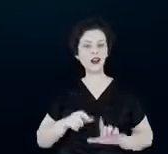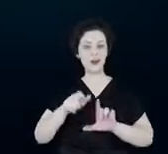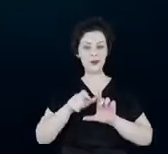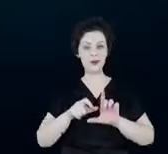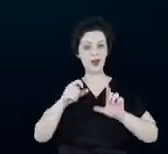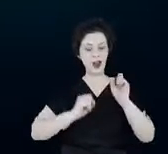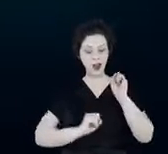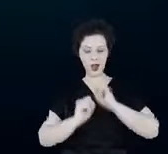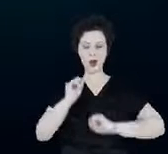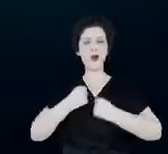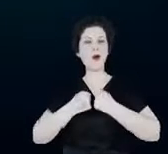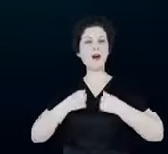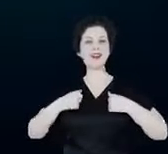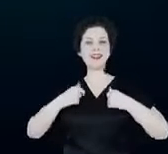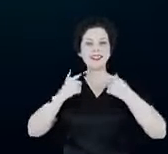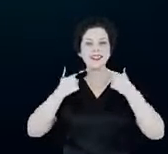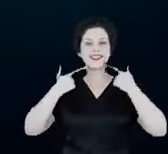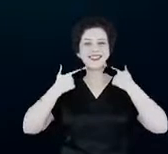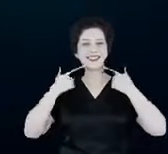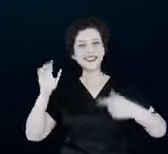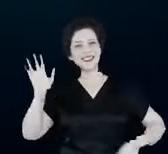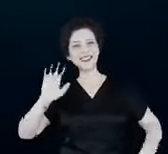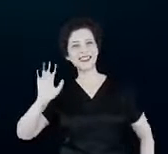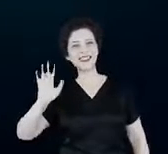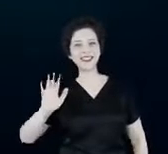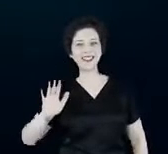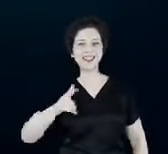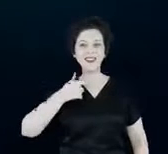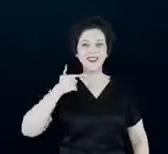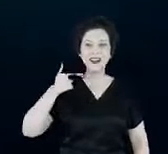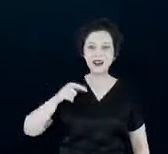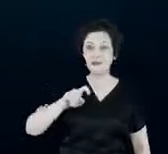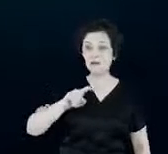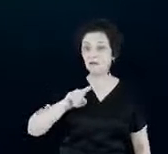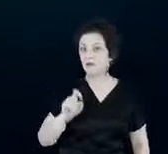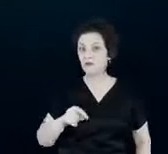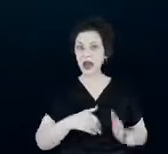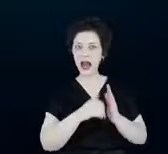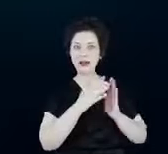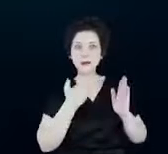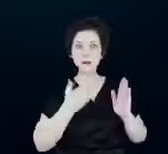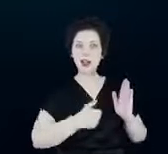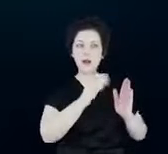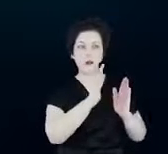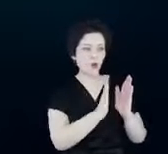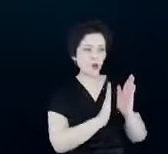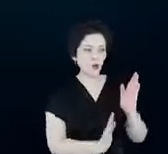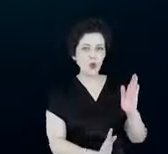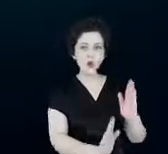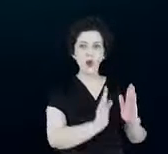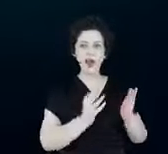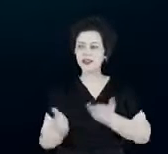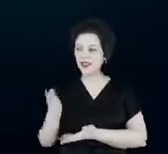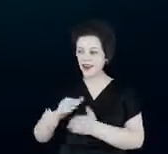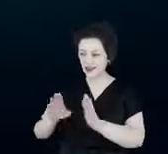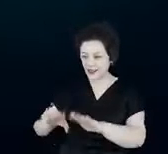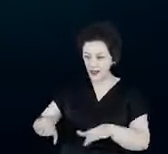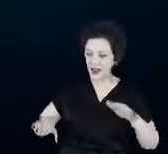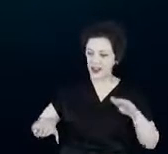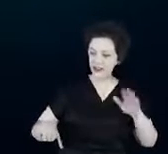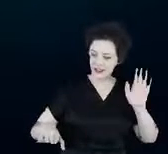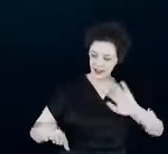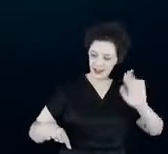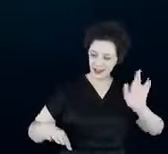e você olha o sorriso na cara do funcionário ex-funcionário Será que ele não limpar melhor ainda o vidro olha interação que ele tá tendo uma criança